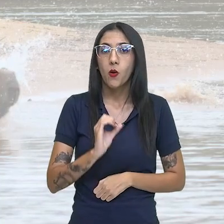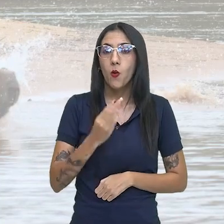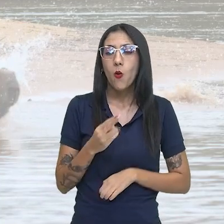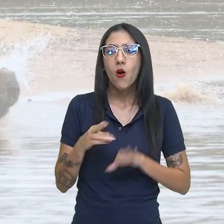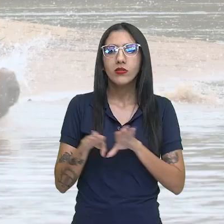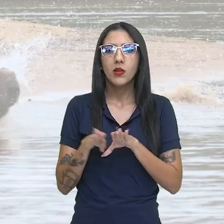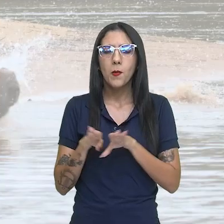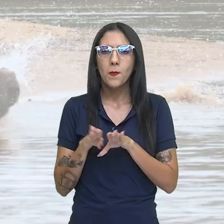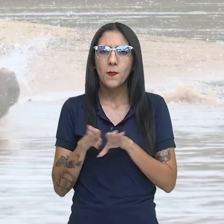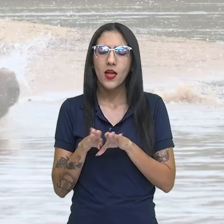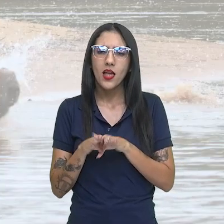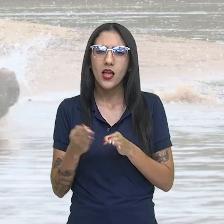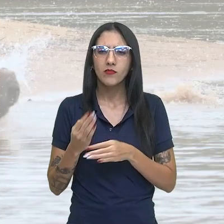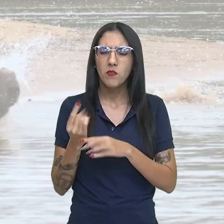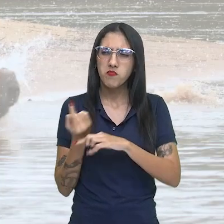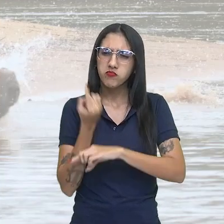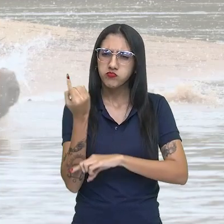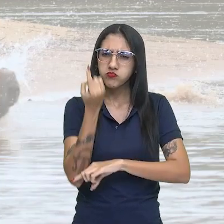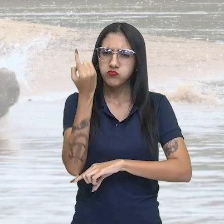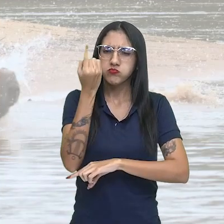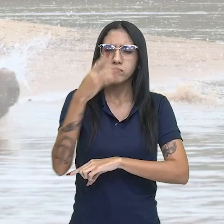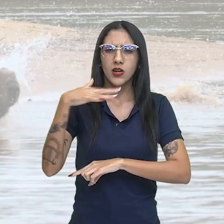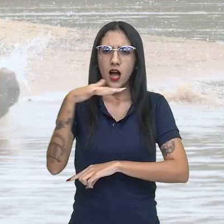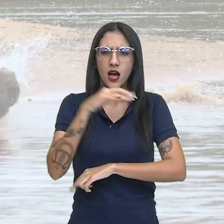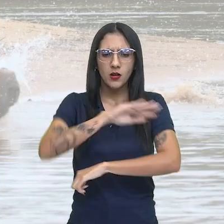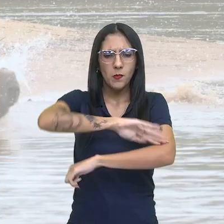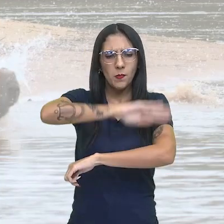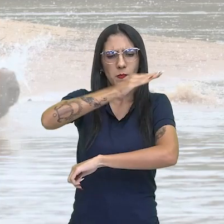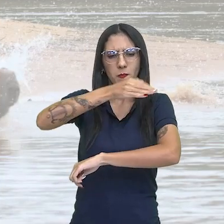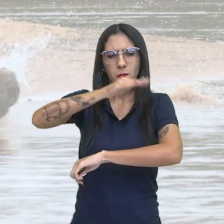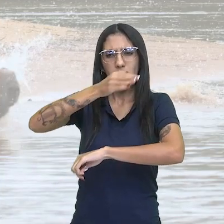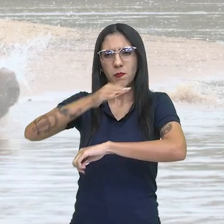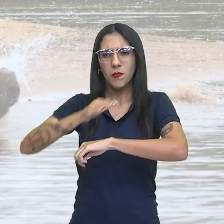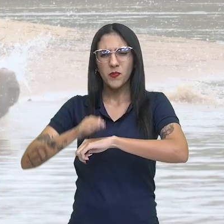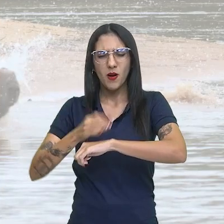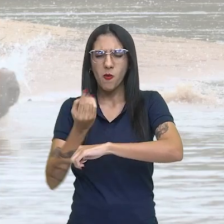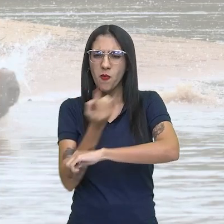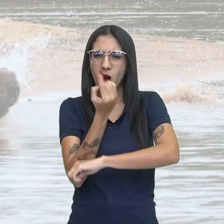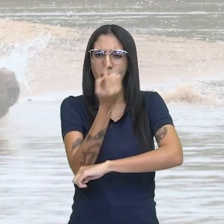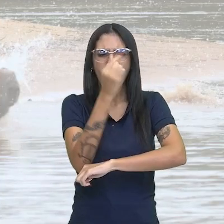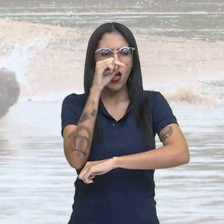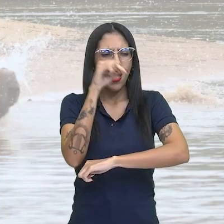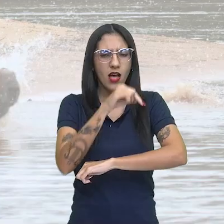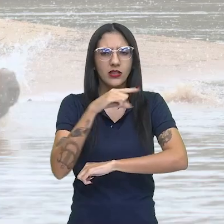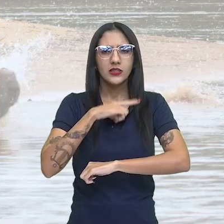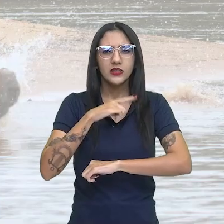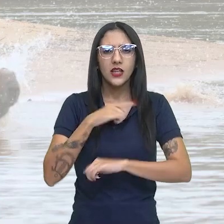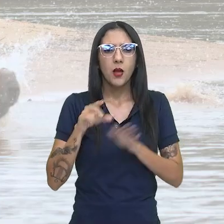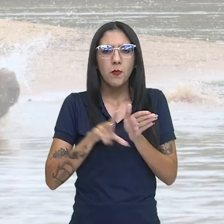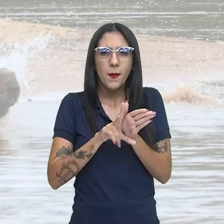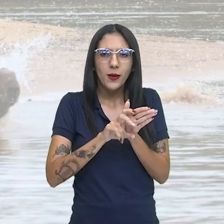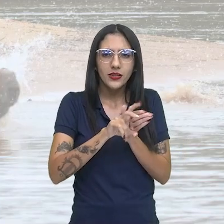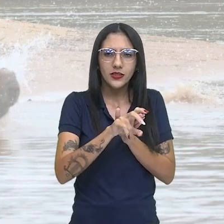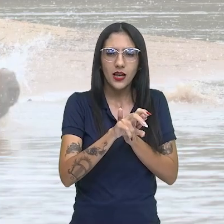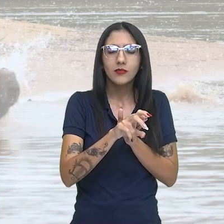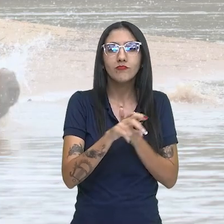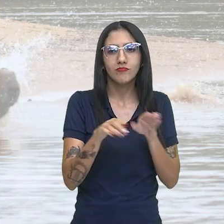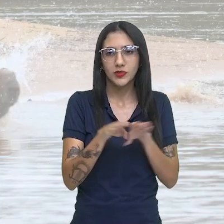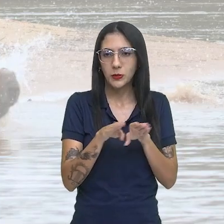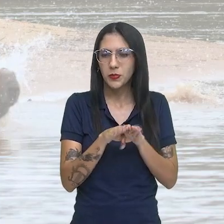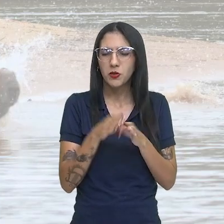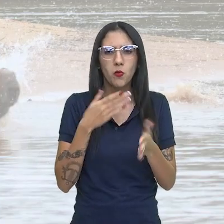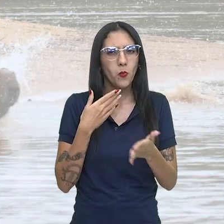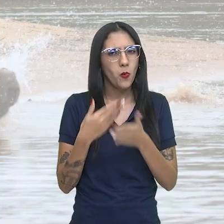até o topo das montanhas, onde tem uma bactéria lá, também é onde está presente a biosfera.